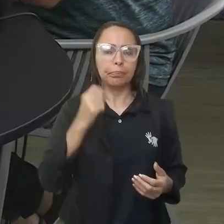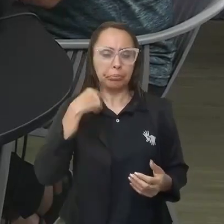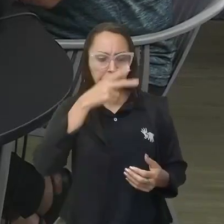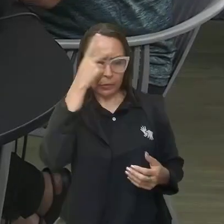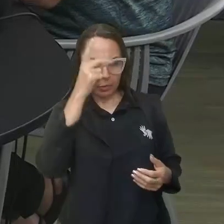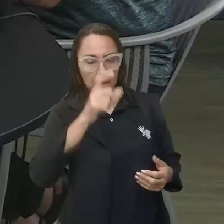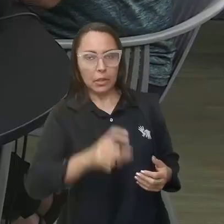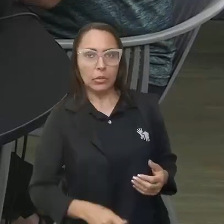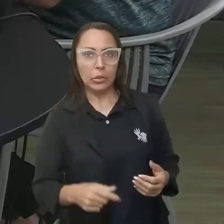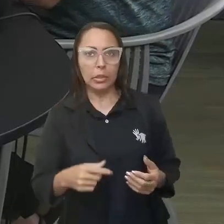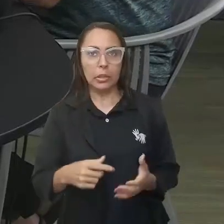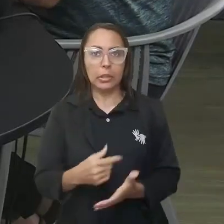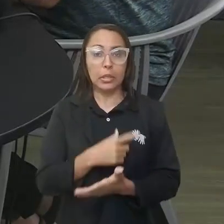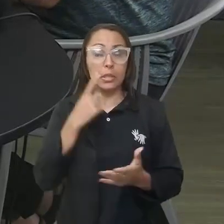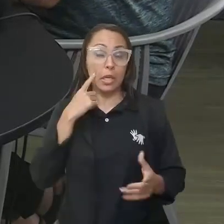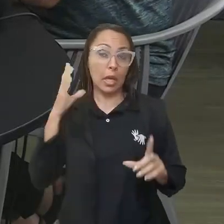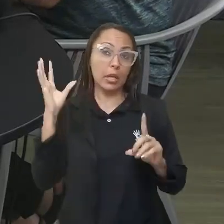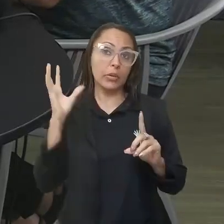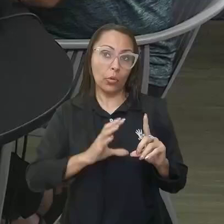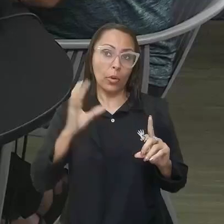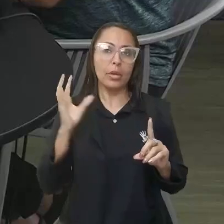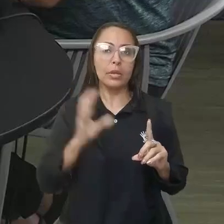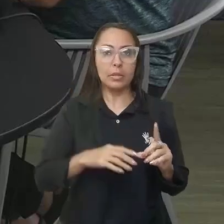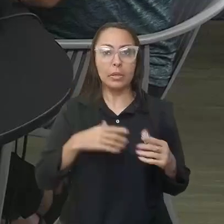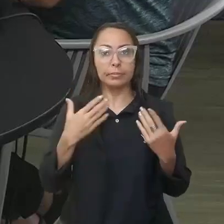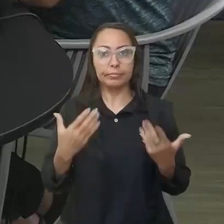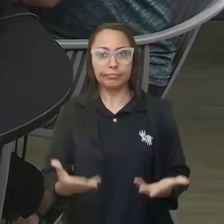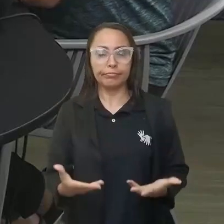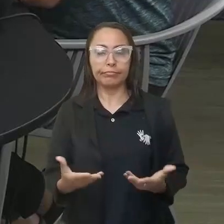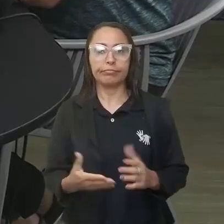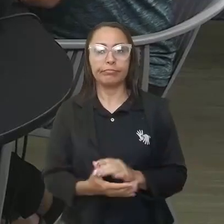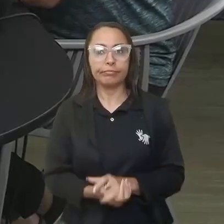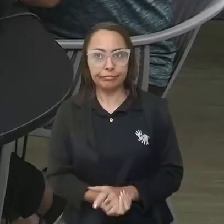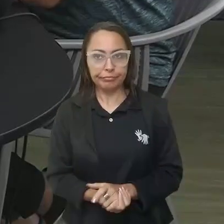pessoas que têm uma certa influência, que têm uma certa